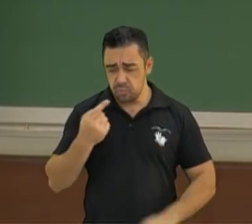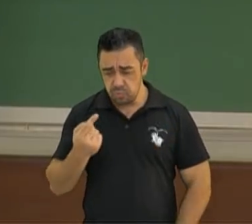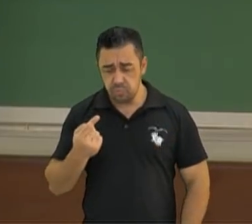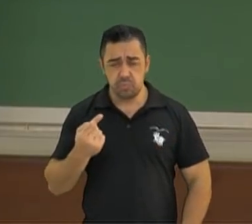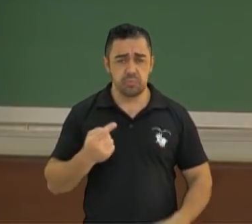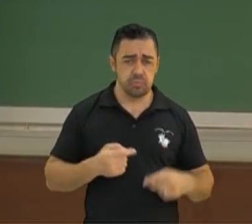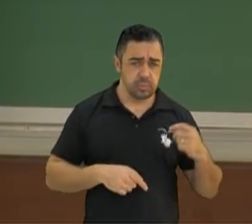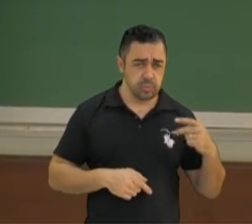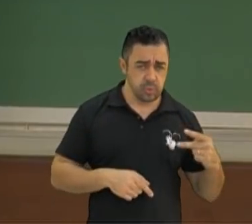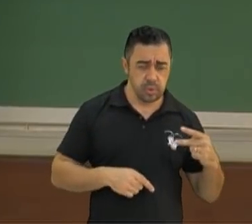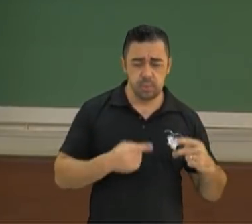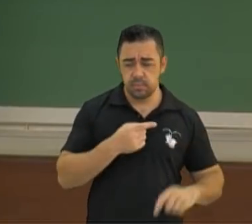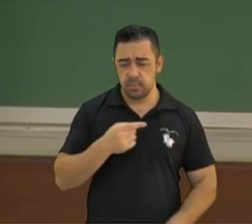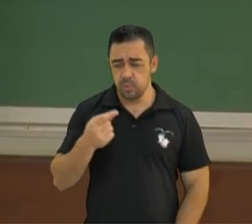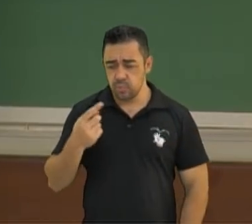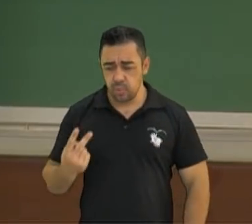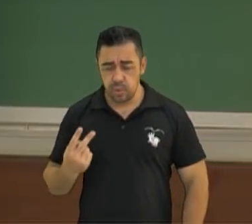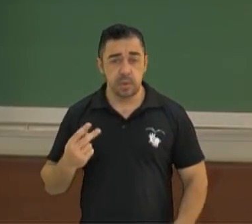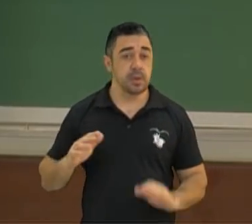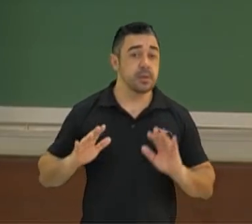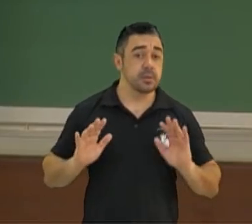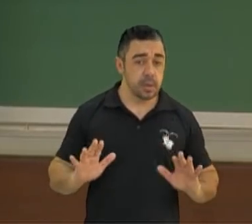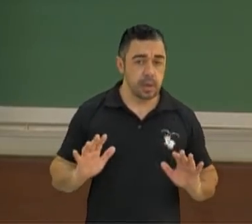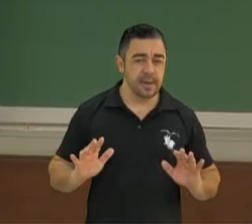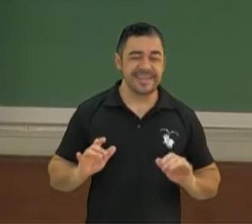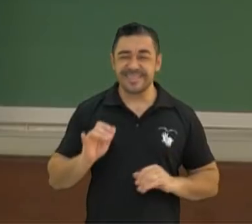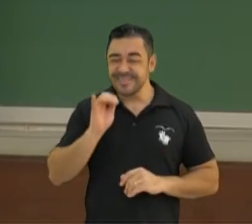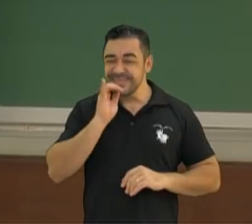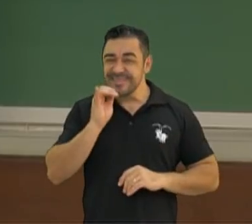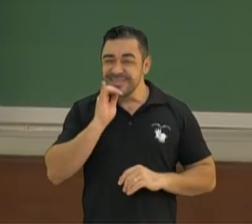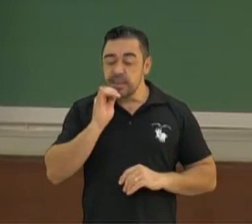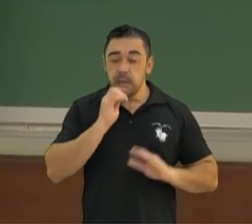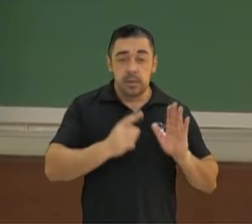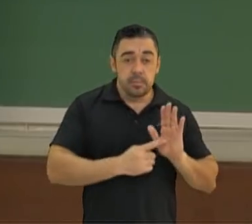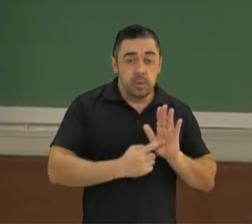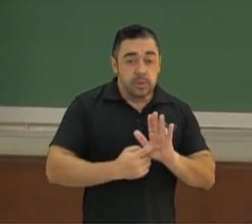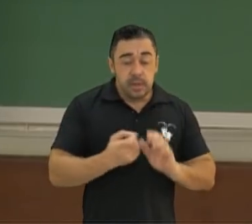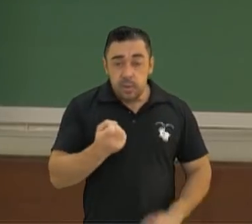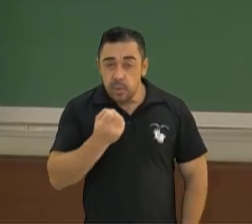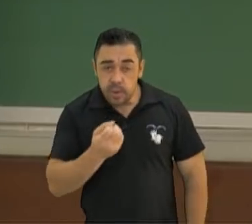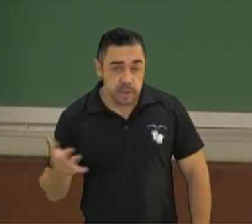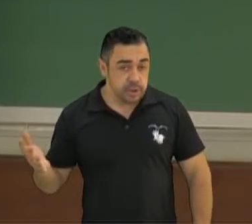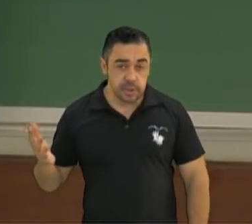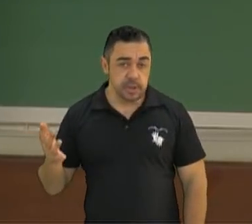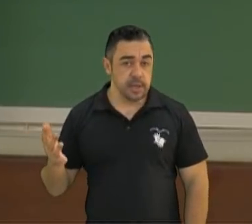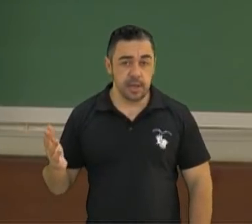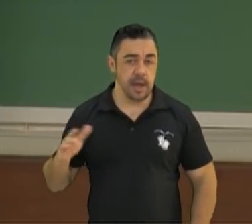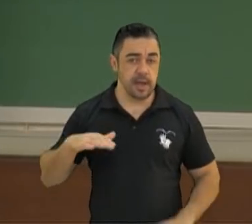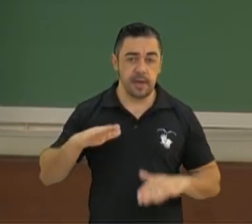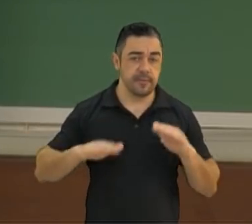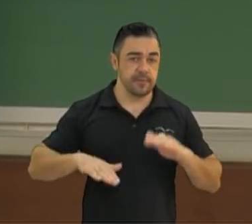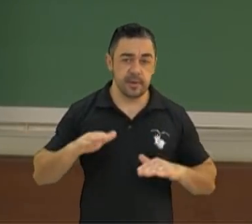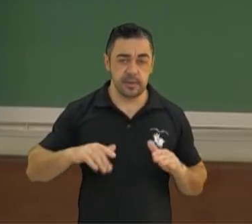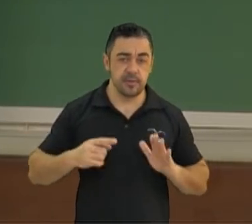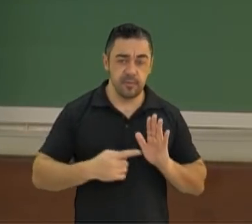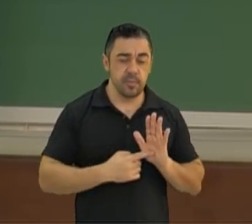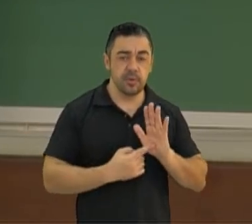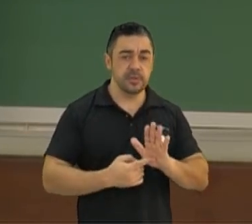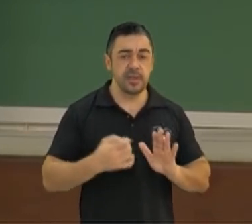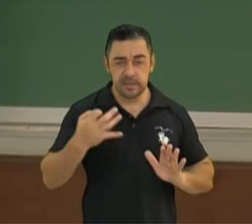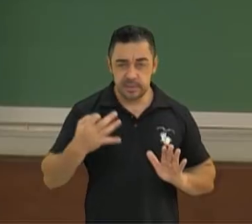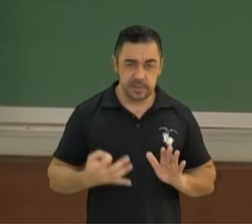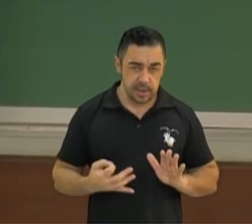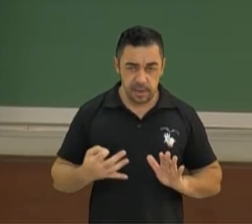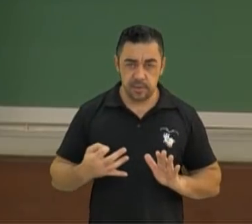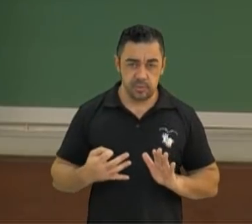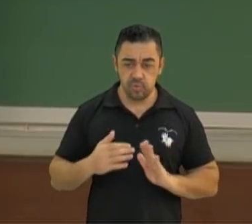2, menos 2. E nem sempre, quando eu vou expressar quantidades, eu vou expressar essa quantidade numa